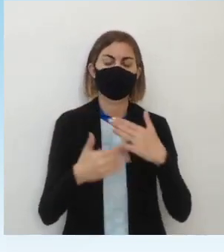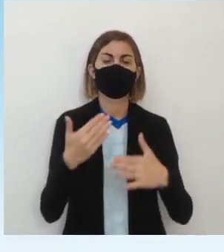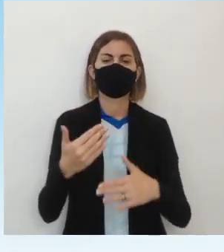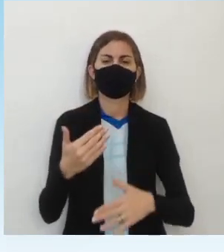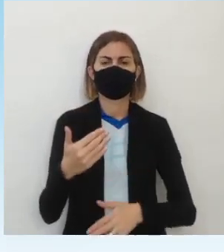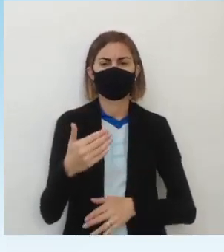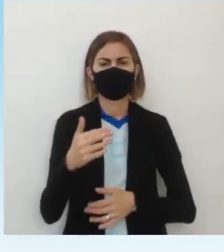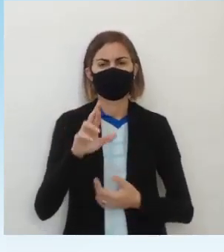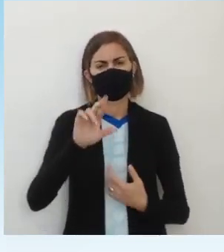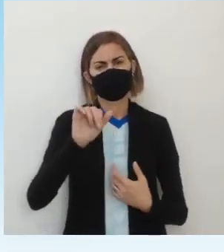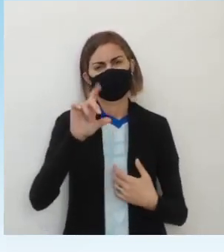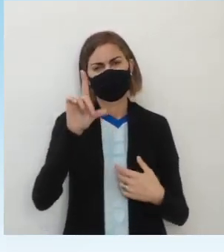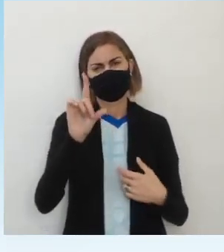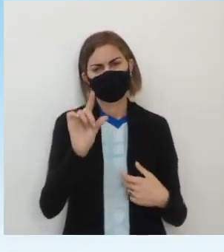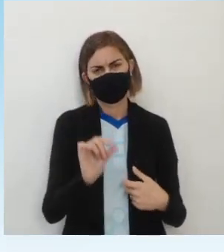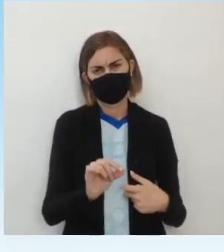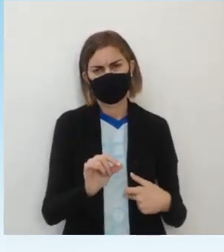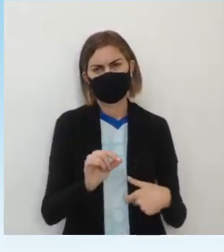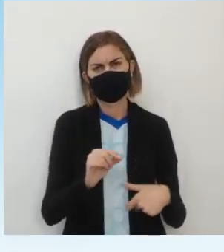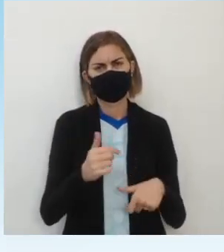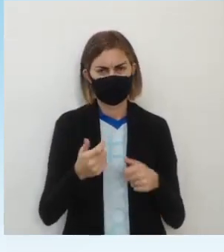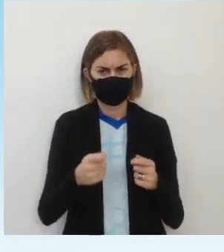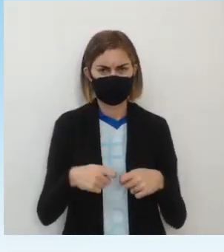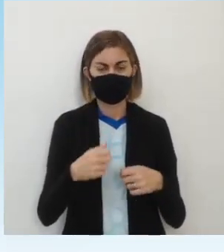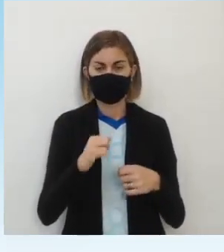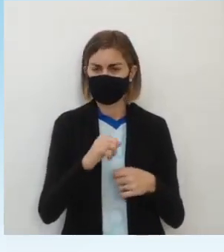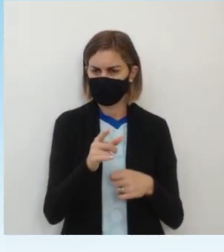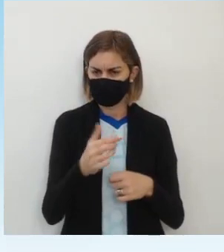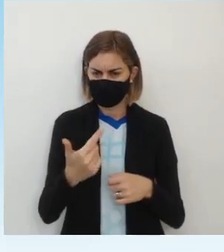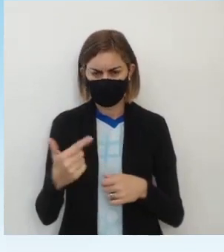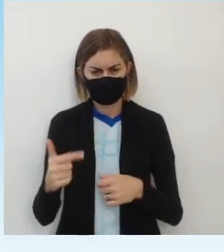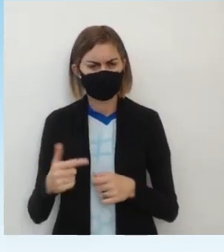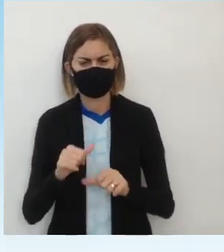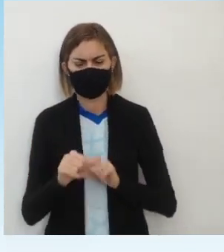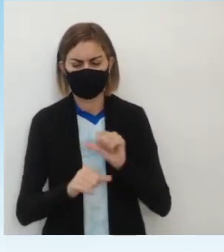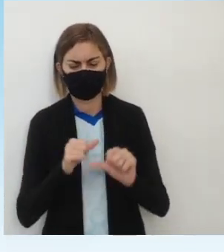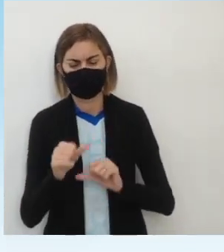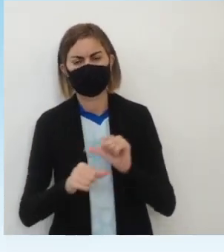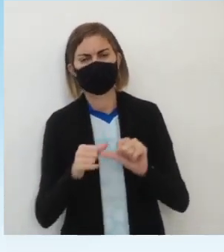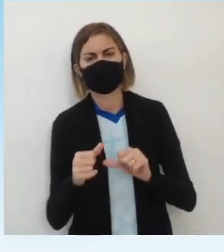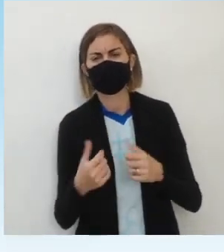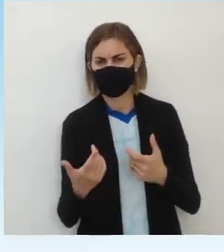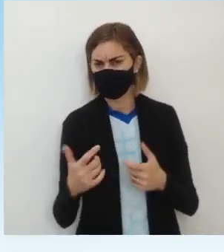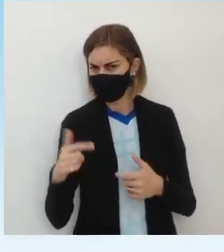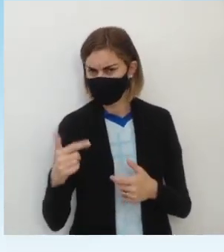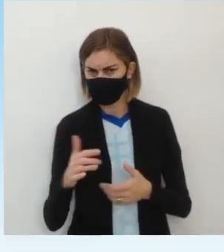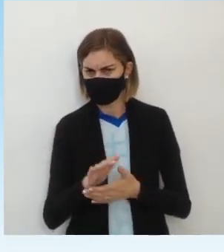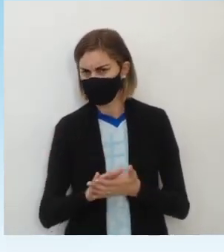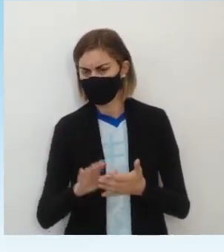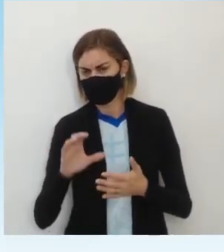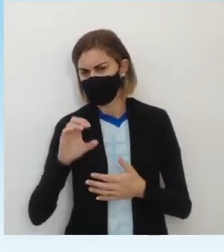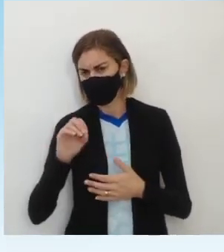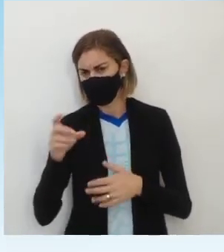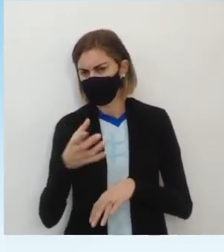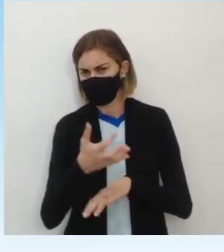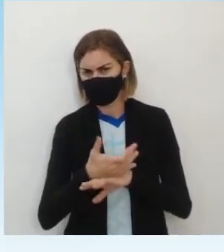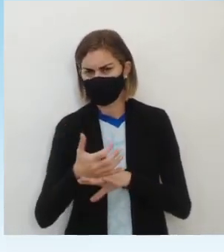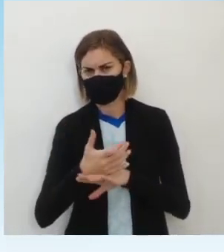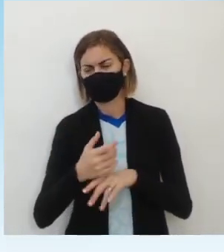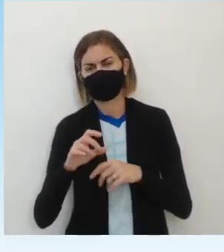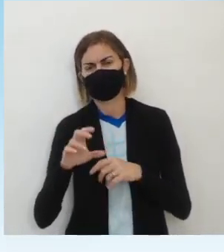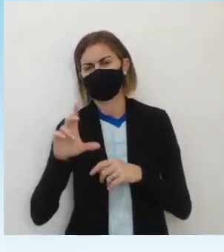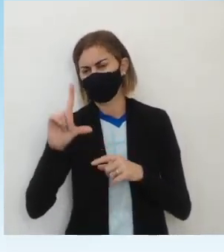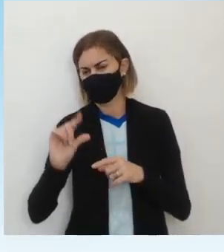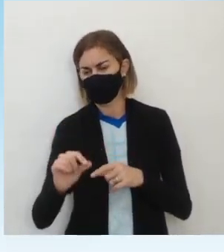de redução, tá? Se não tiver mudança, Aquiles, quer dizer que não é de oxidação nem redução?